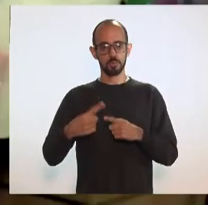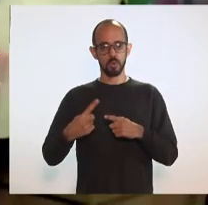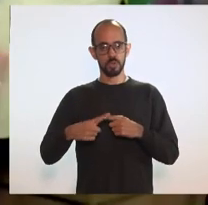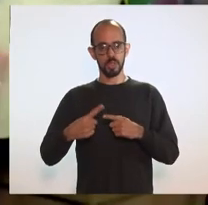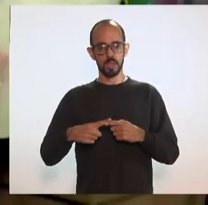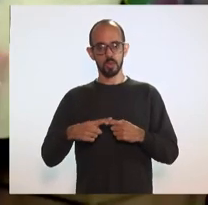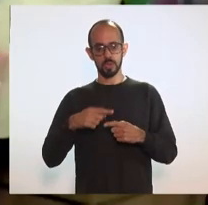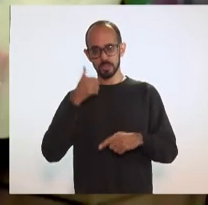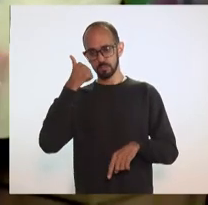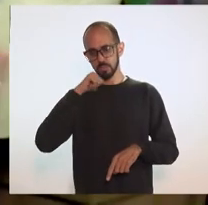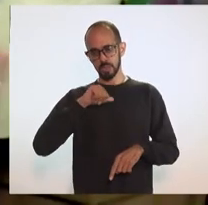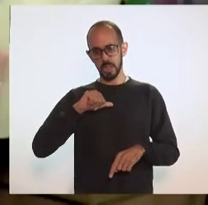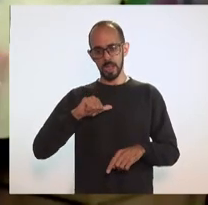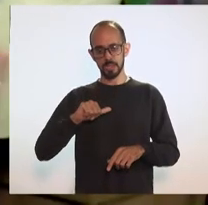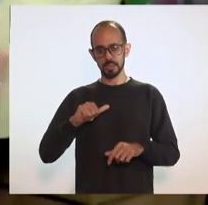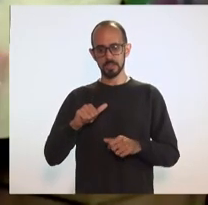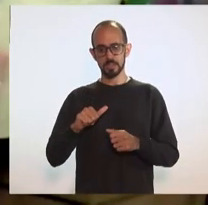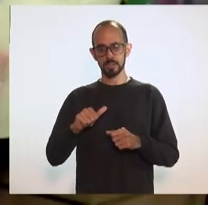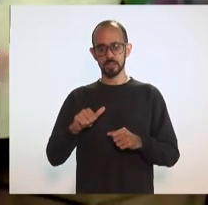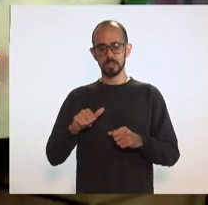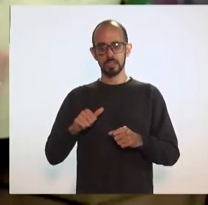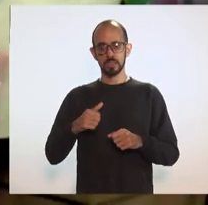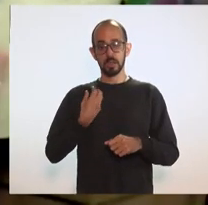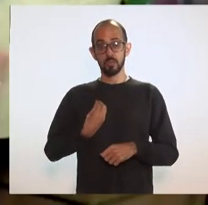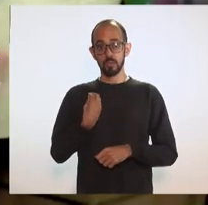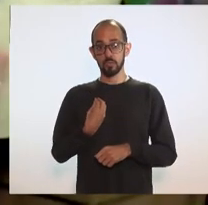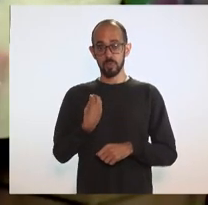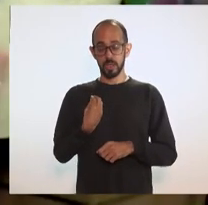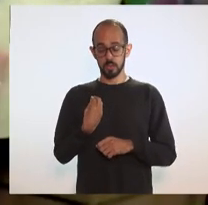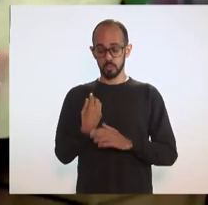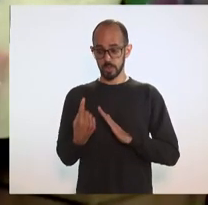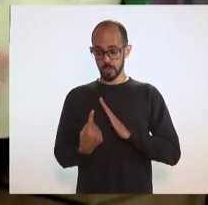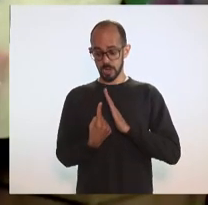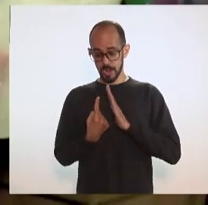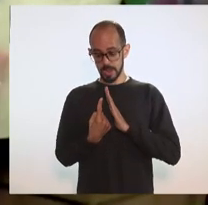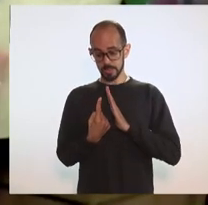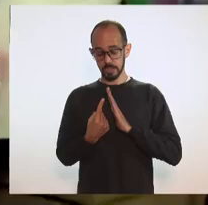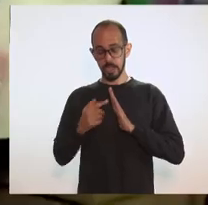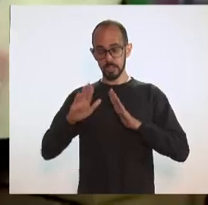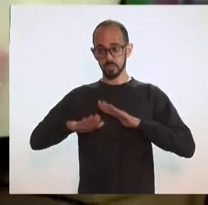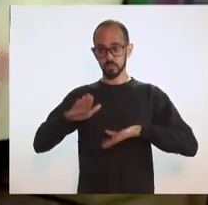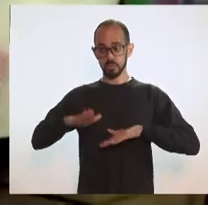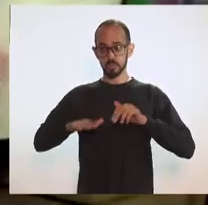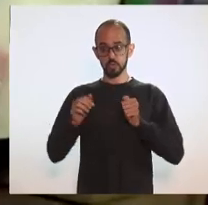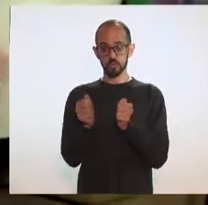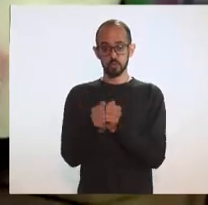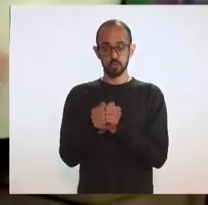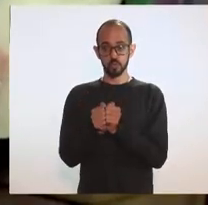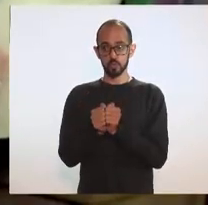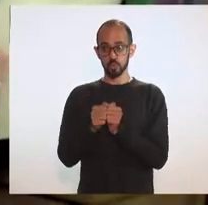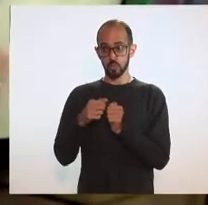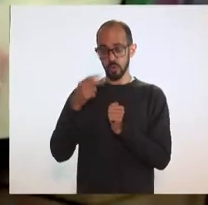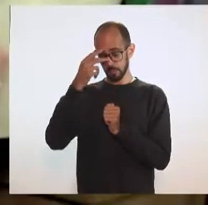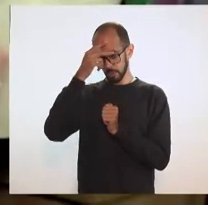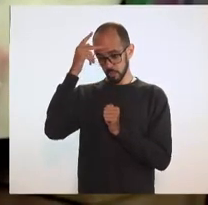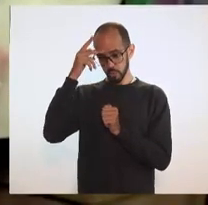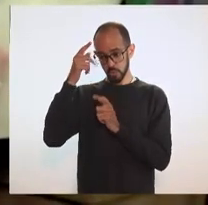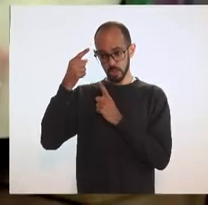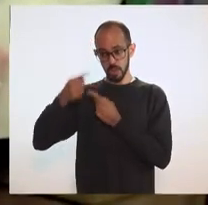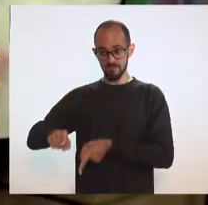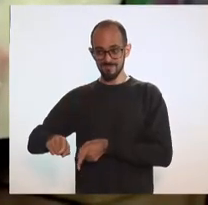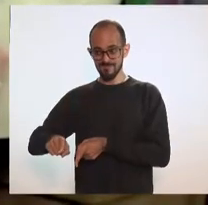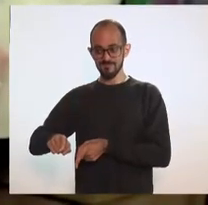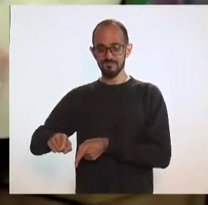passaram a viver confinados e vivendo com os agressores e sua gravou o número